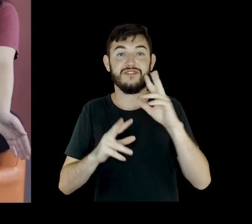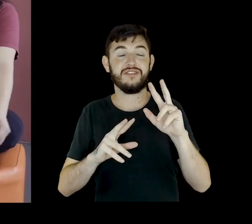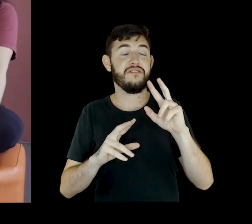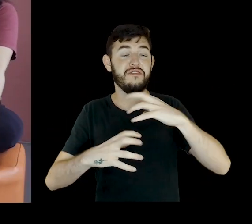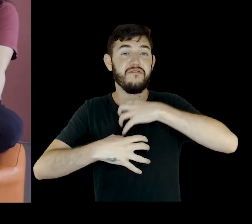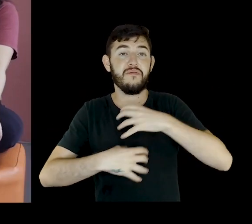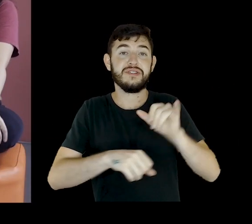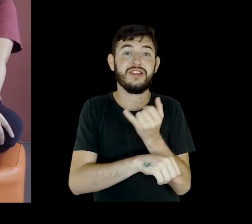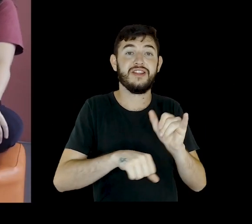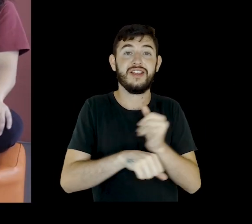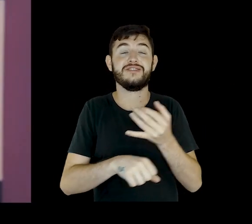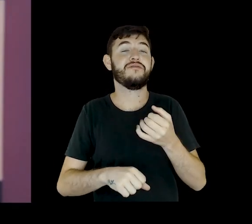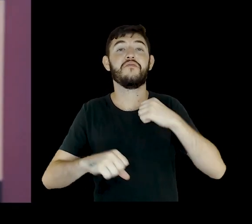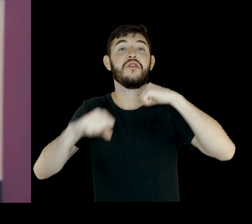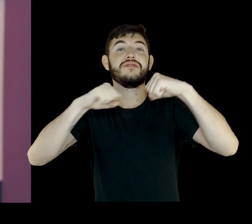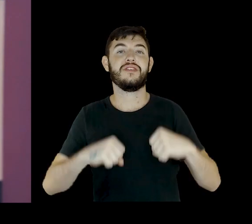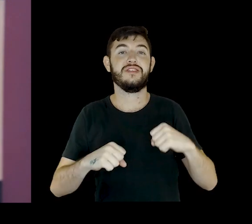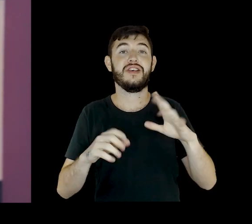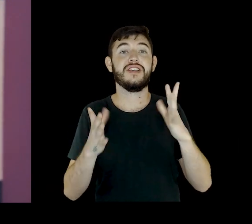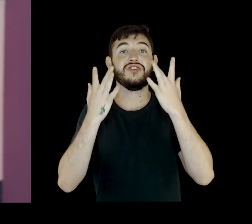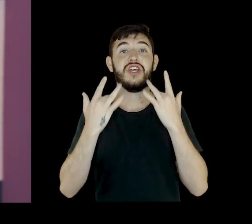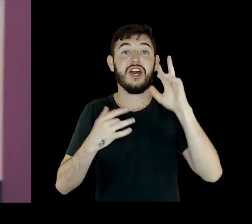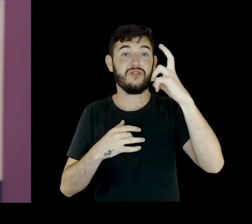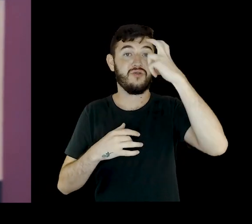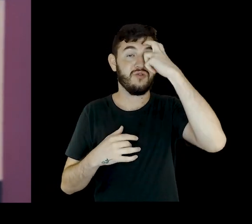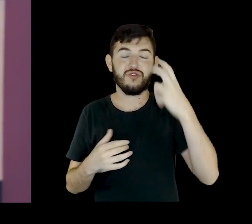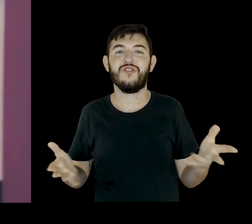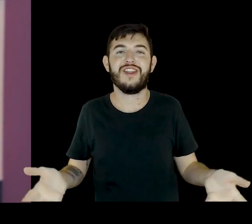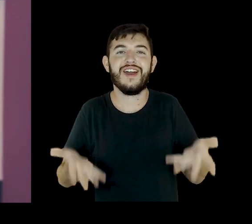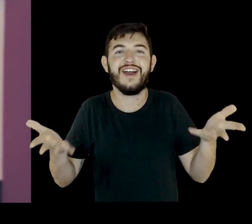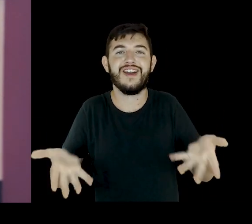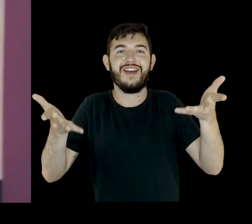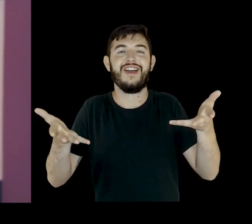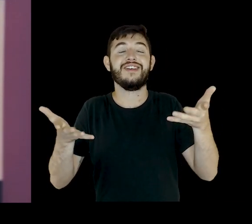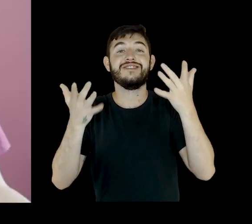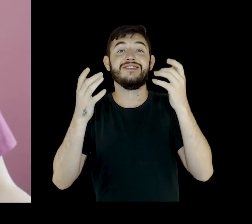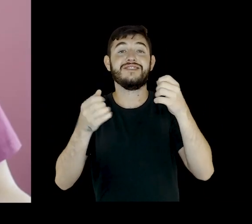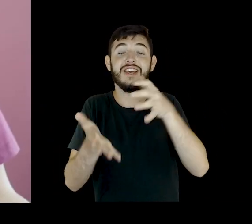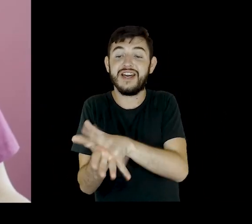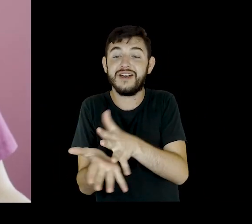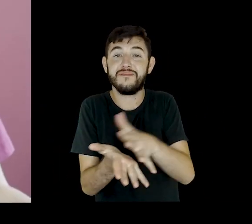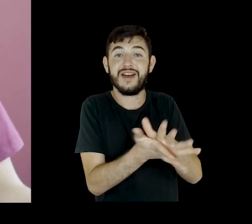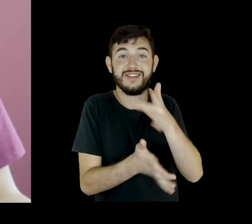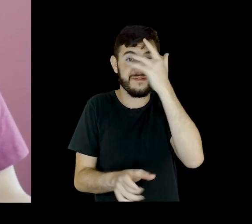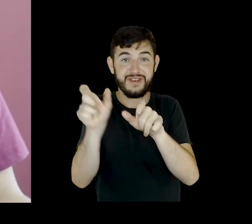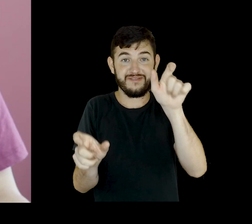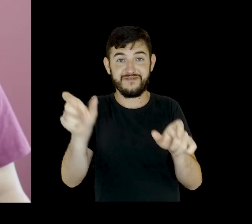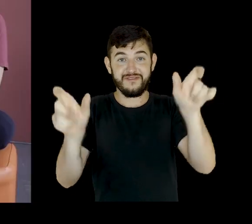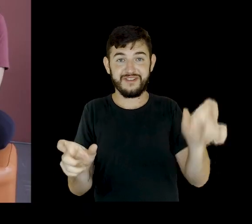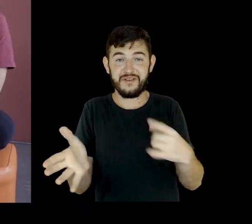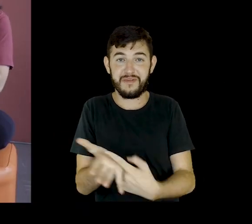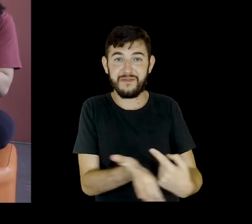forma de resistência é fazer cultura, fazer teatro, levar alegria, fazer samba. Sabe quando as pessoas se juntam para fazer alguma